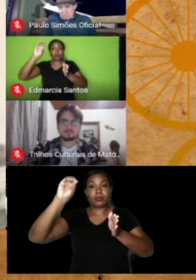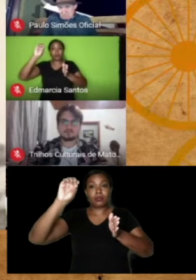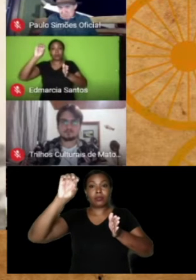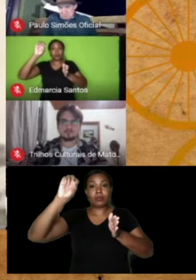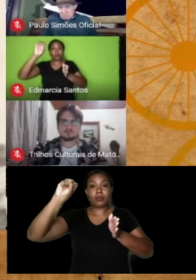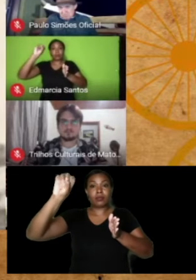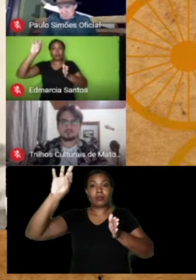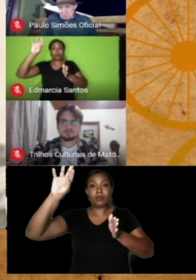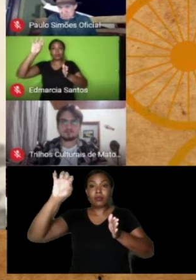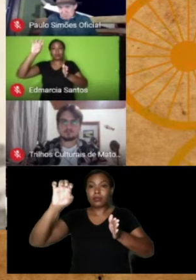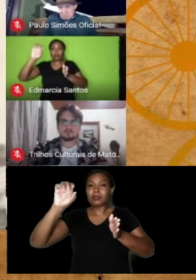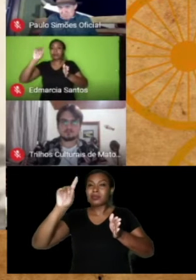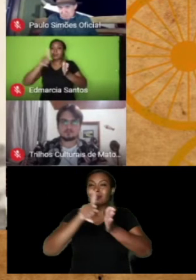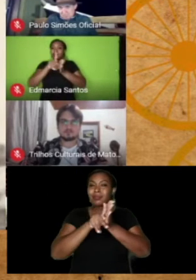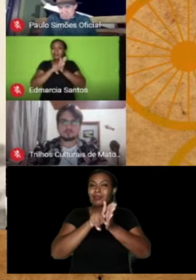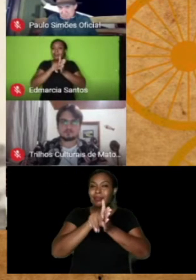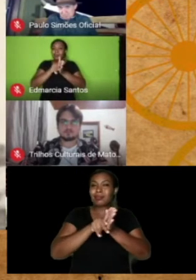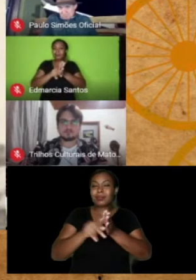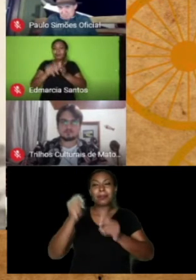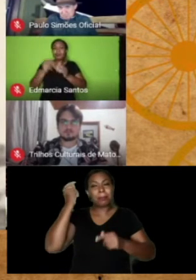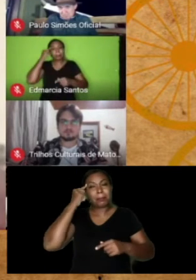achar que ela foi apenas uma